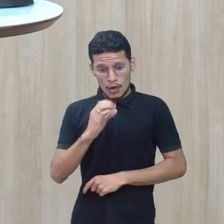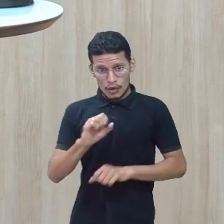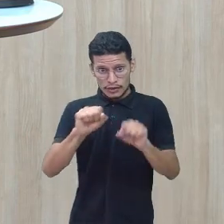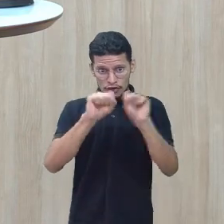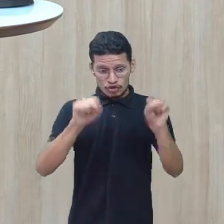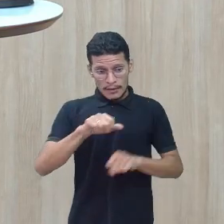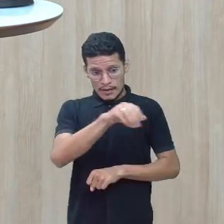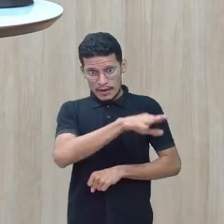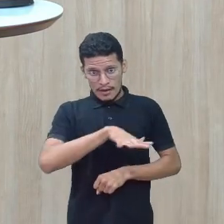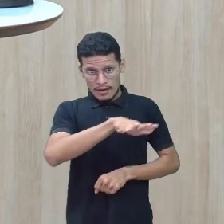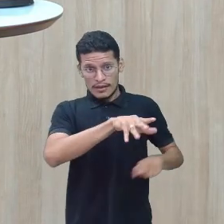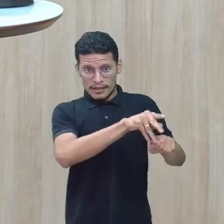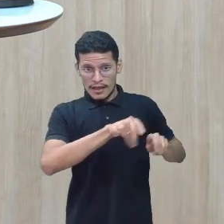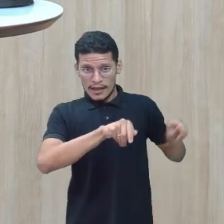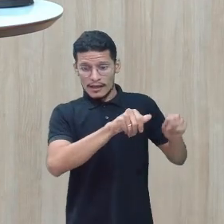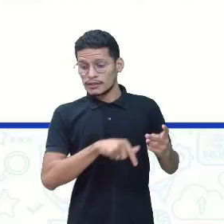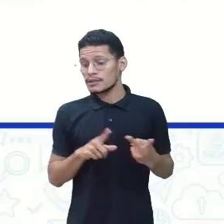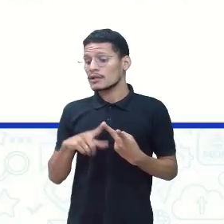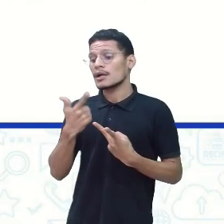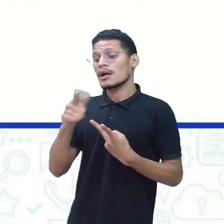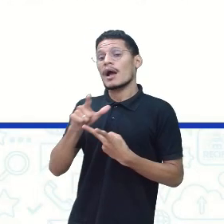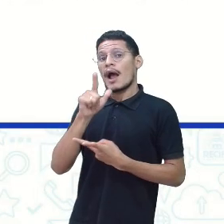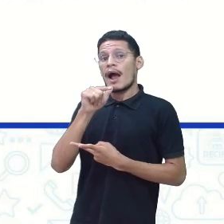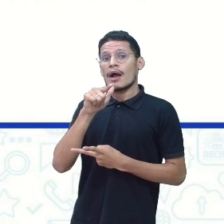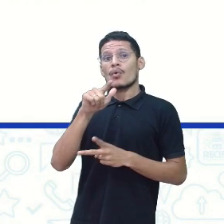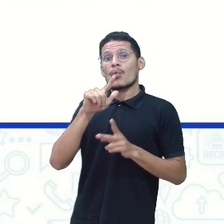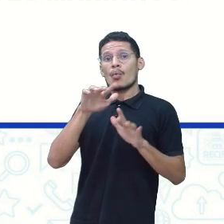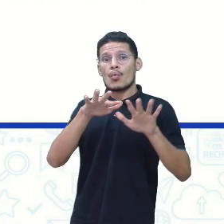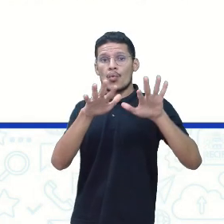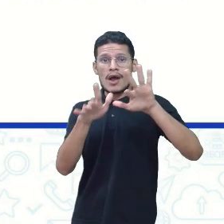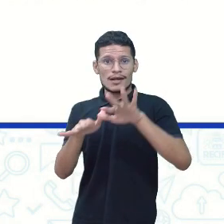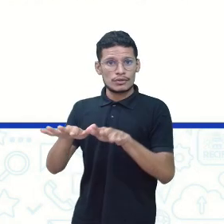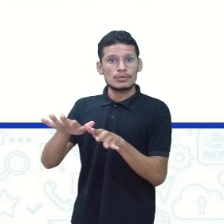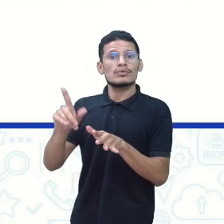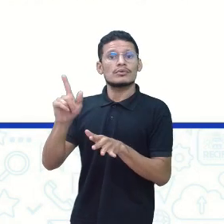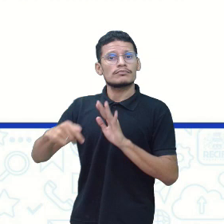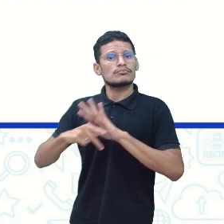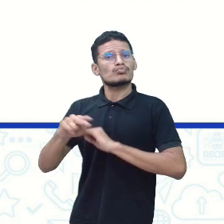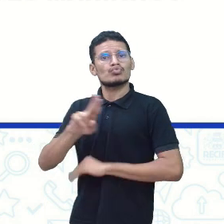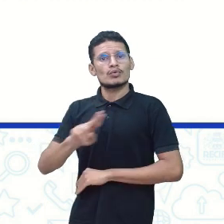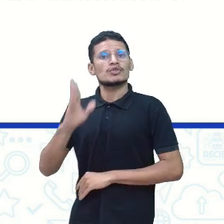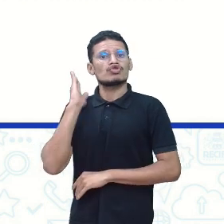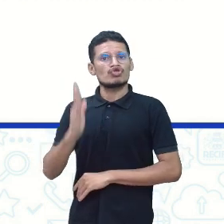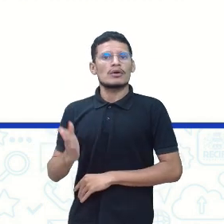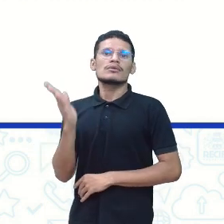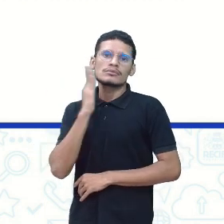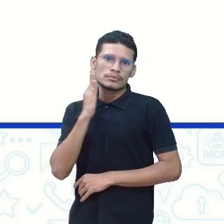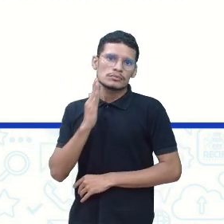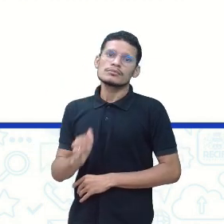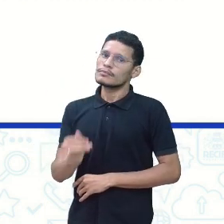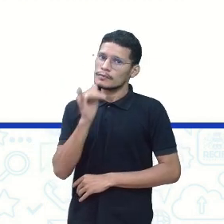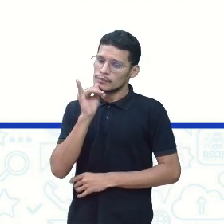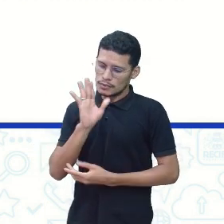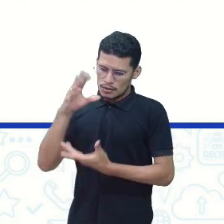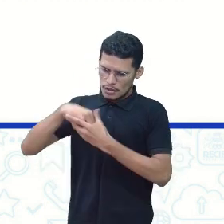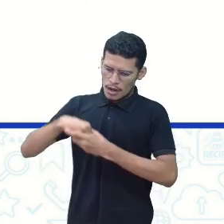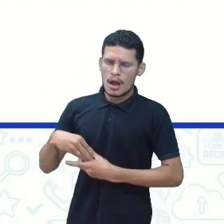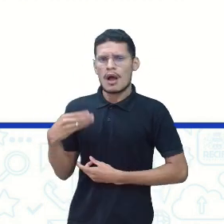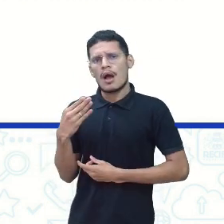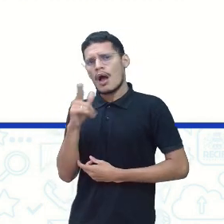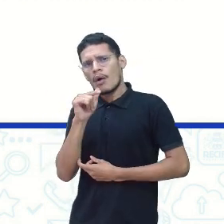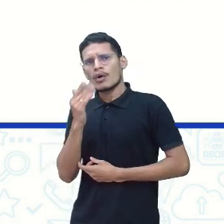terrestres. Os ecossistemas aquáticos, pelo nome a gente já vai entendendo, né? Compreende os ambientes de água